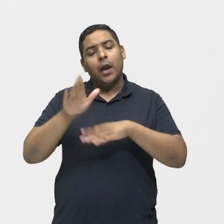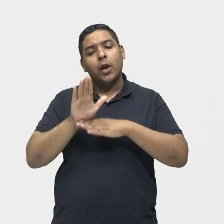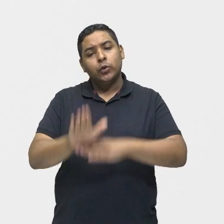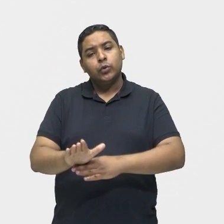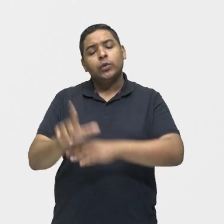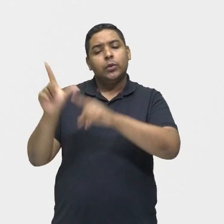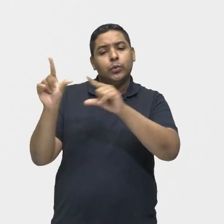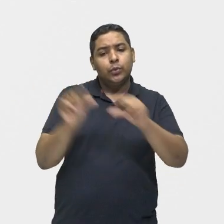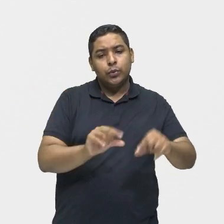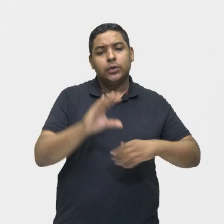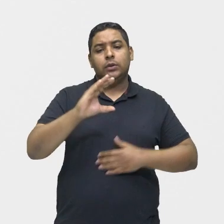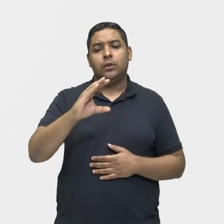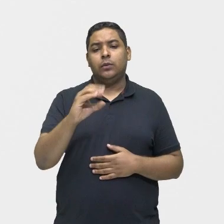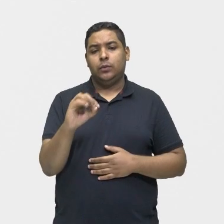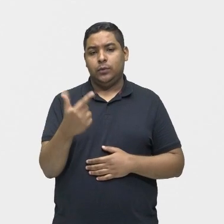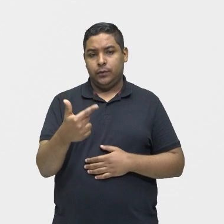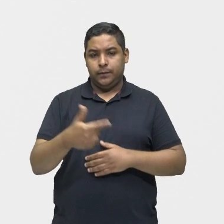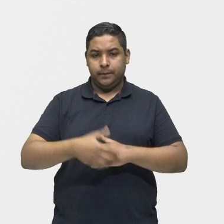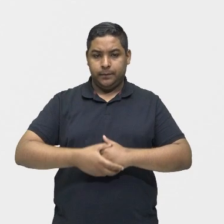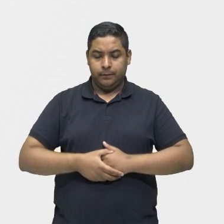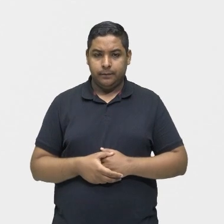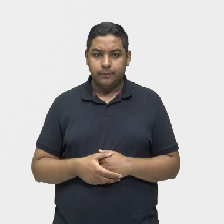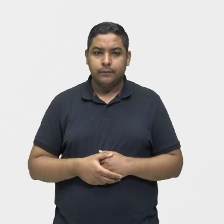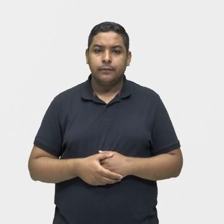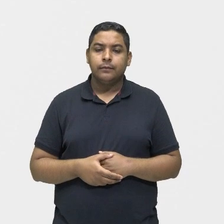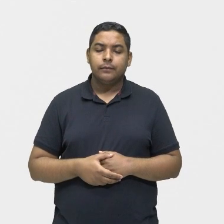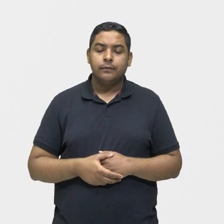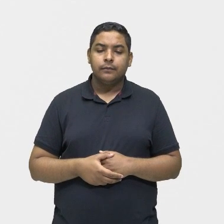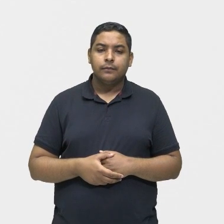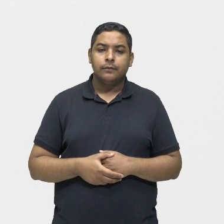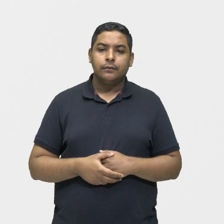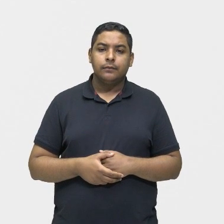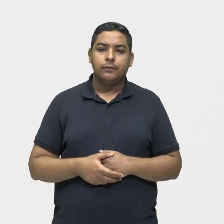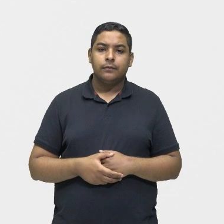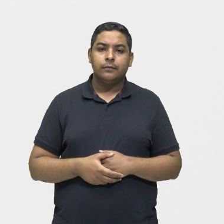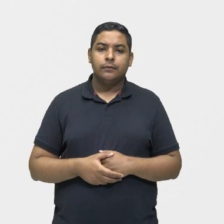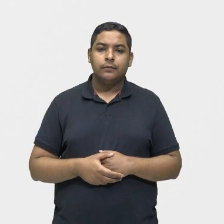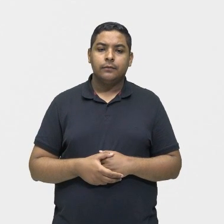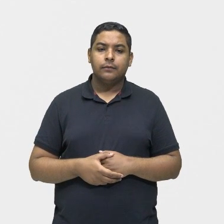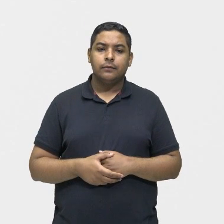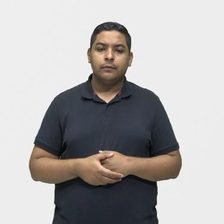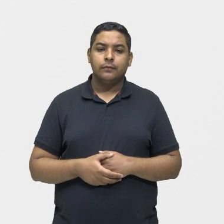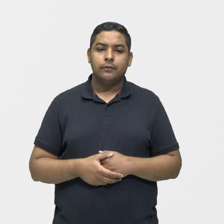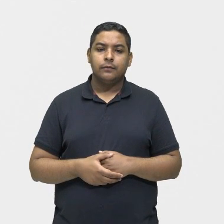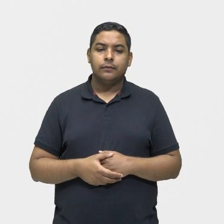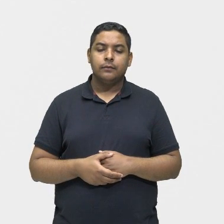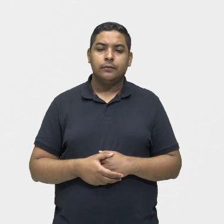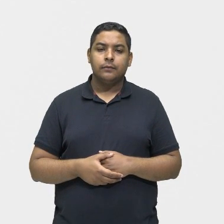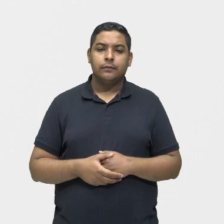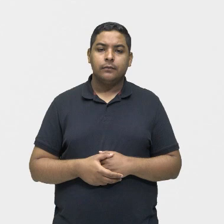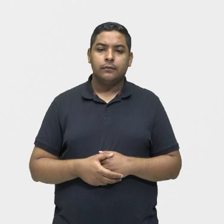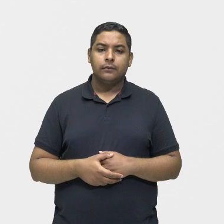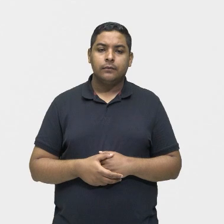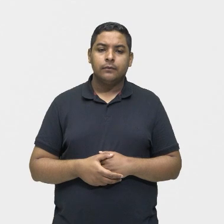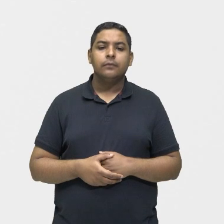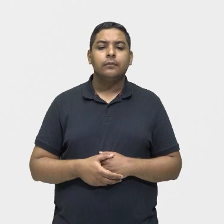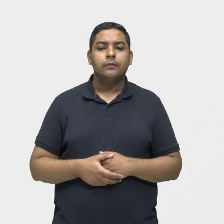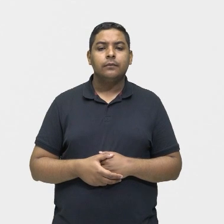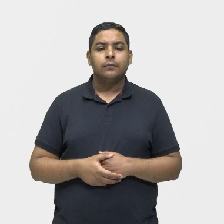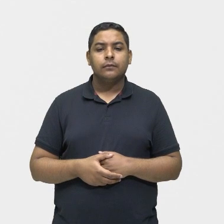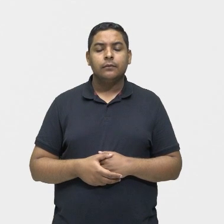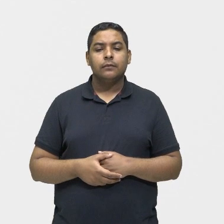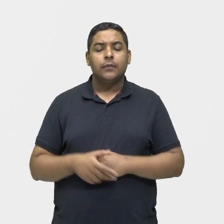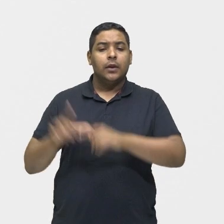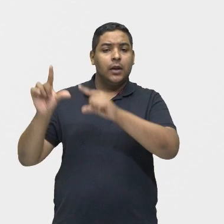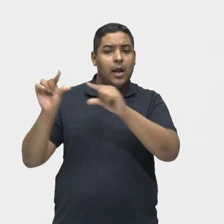Buying local products. E por ali uma outra situação também, reducing consumerism, né, reduzindo então o consumo, isso